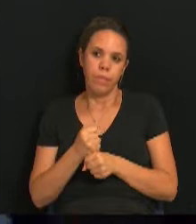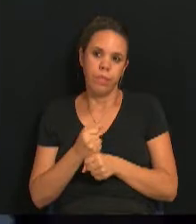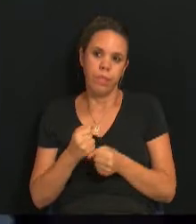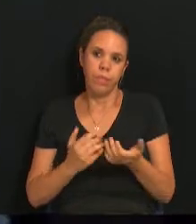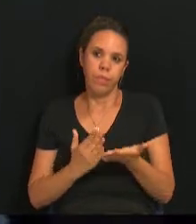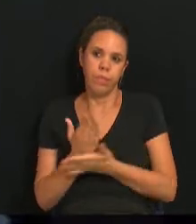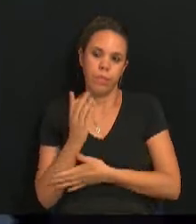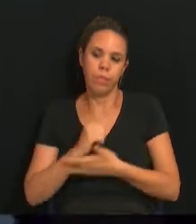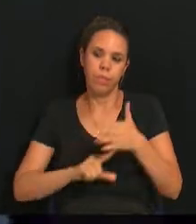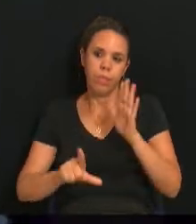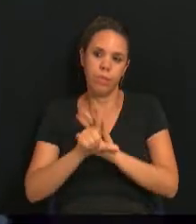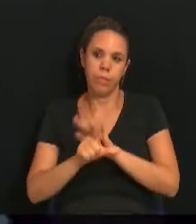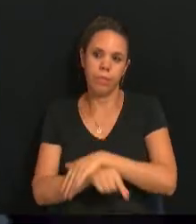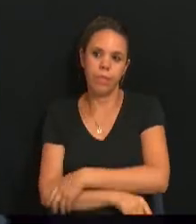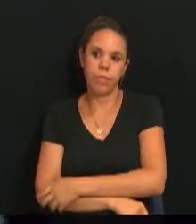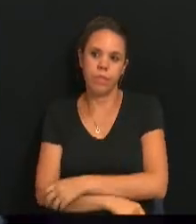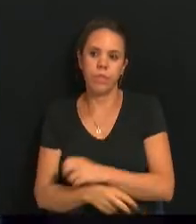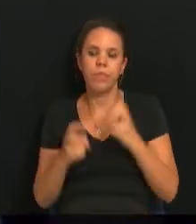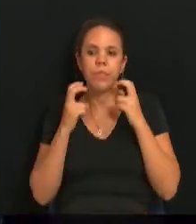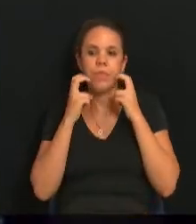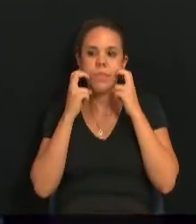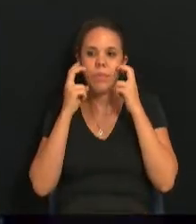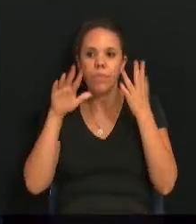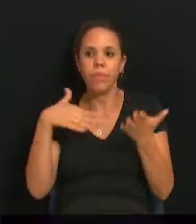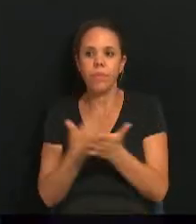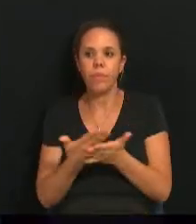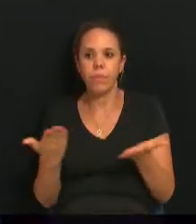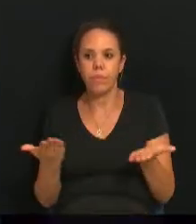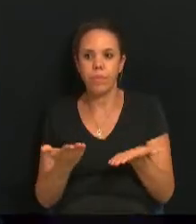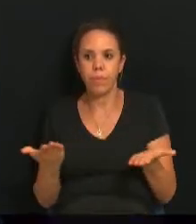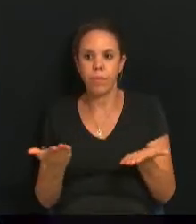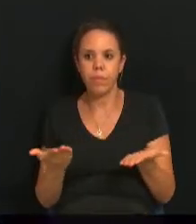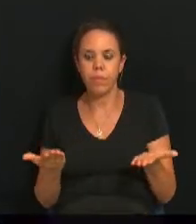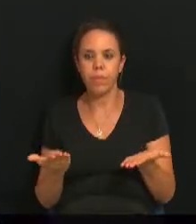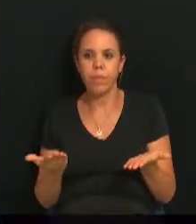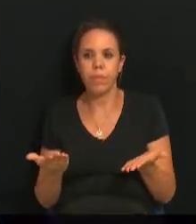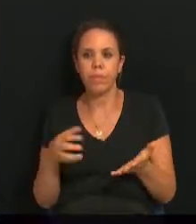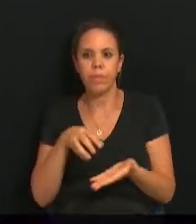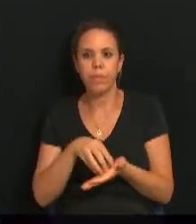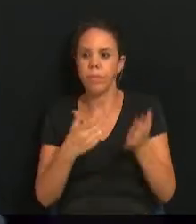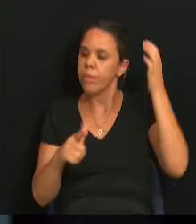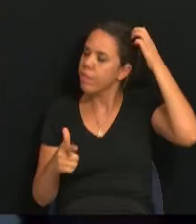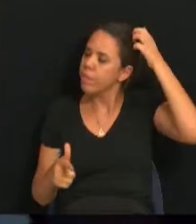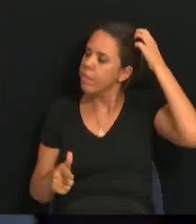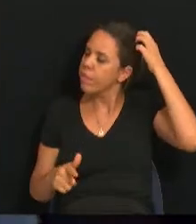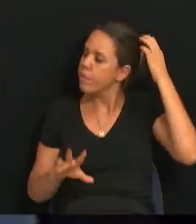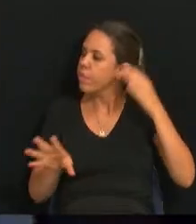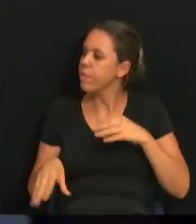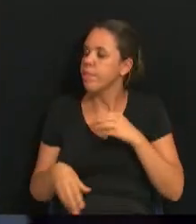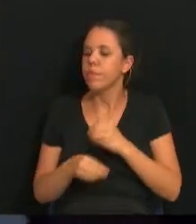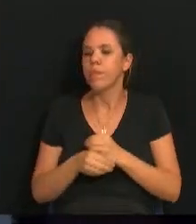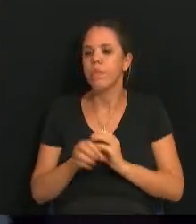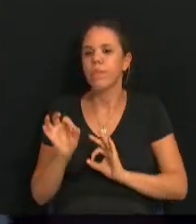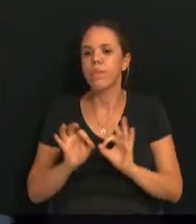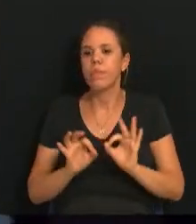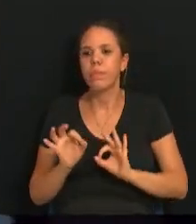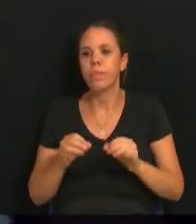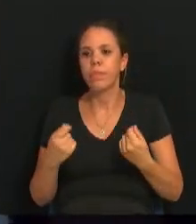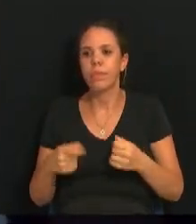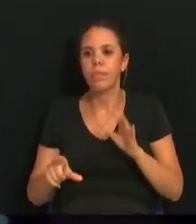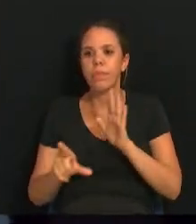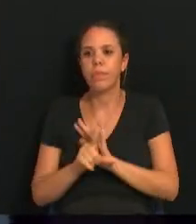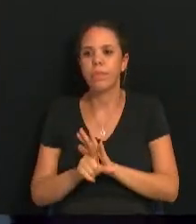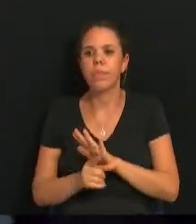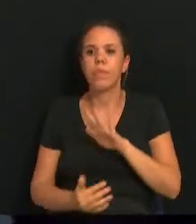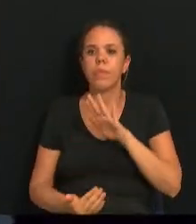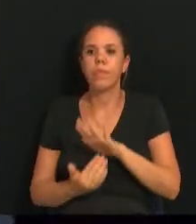lei, é uma vergonha que até hoje a Rede Municipal de Campinas não tenha implementado a configuração que prevê a lei do piso, que